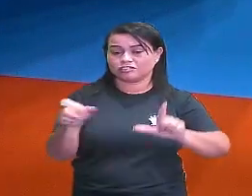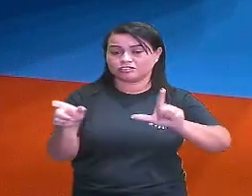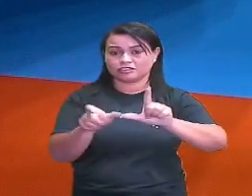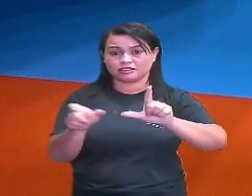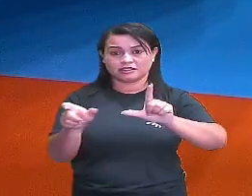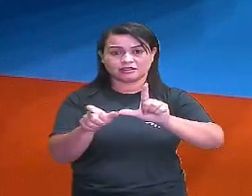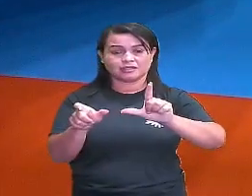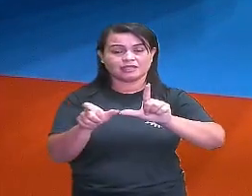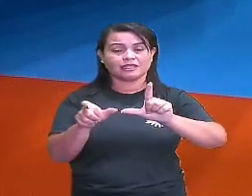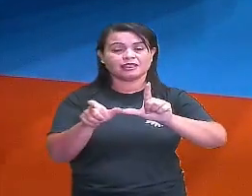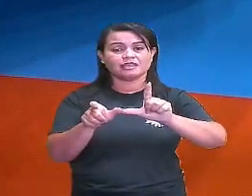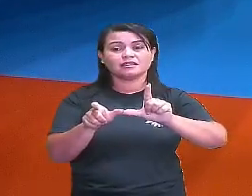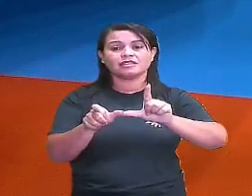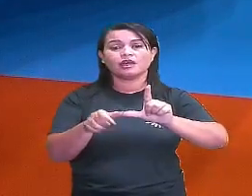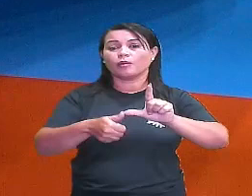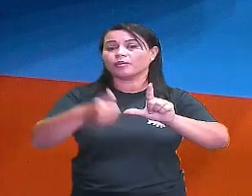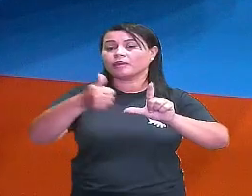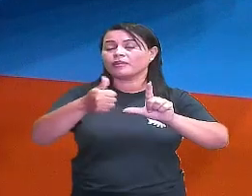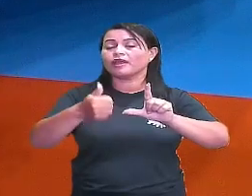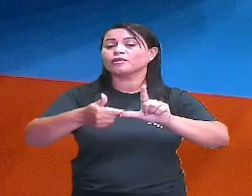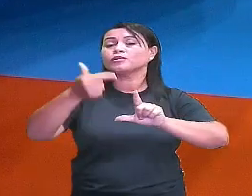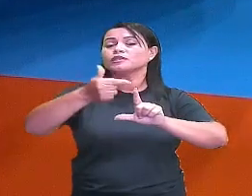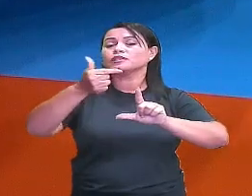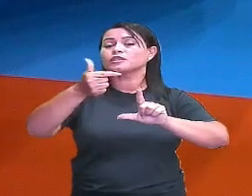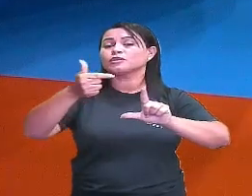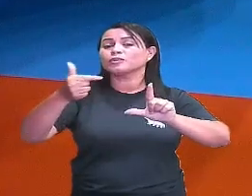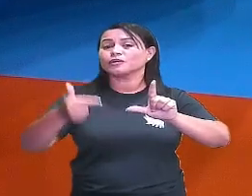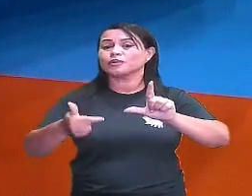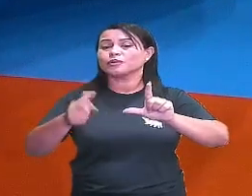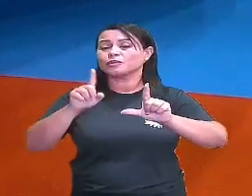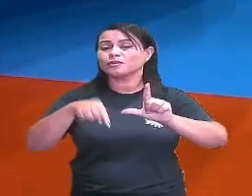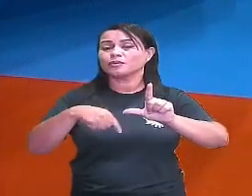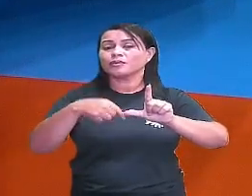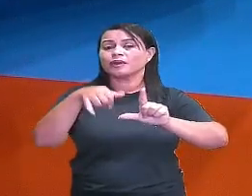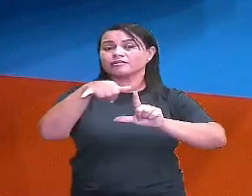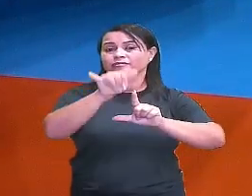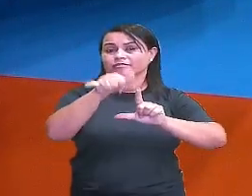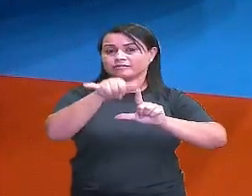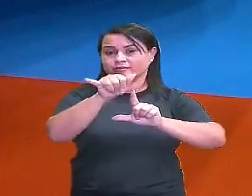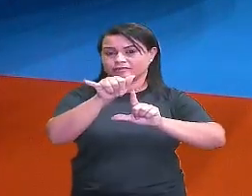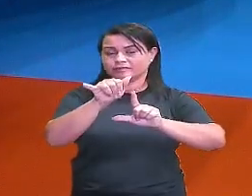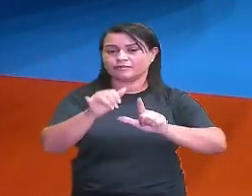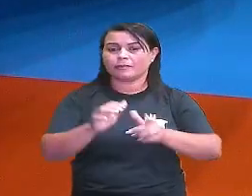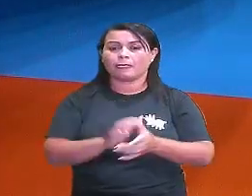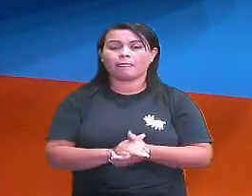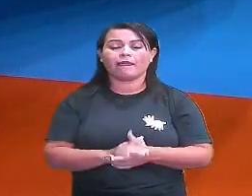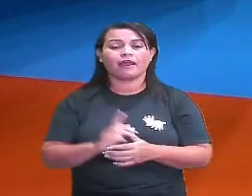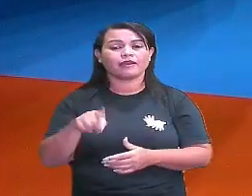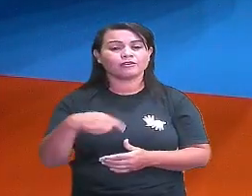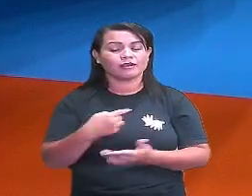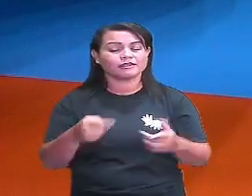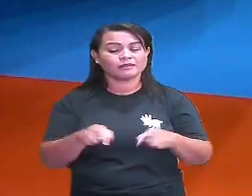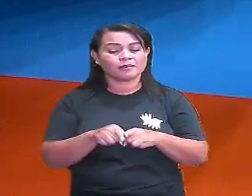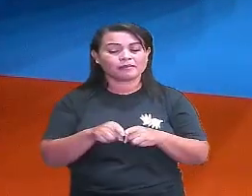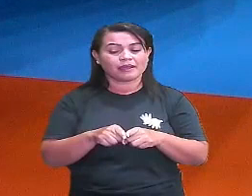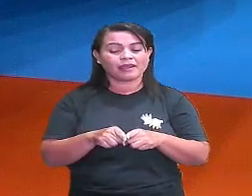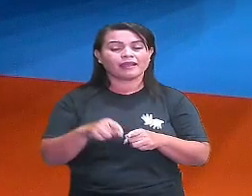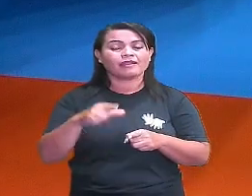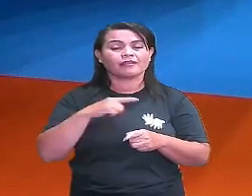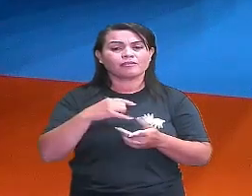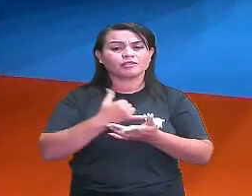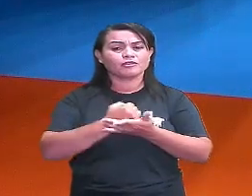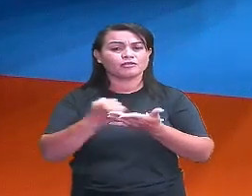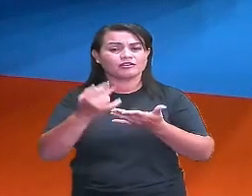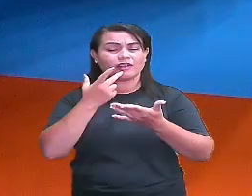das abscissas, x, e o segundo valor corresponde ao eixo das ordenadas y. E a gente trouxe aí a introdução de